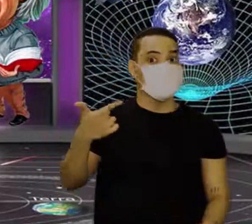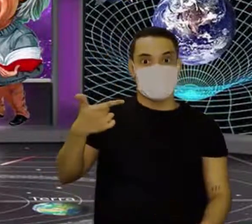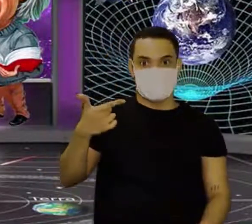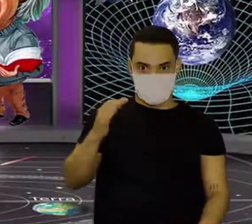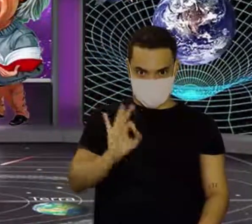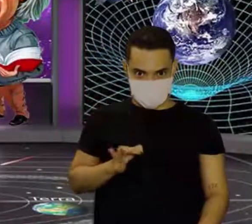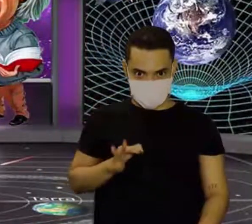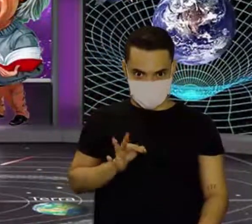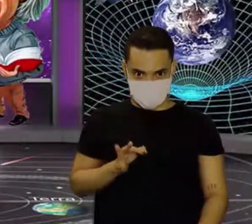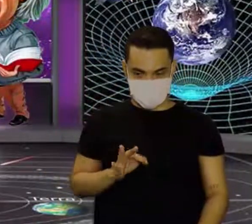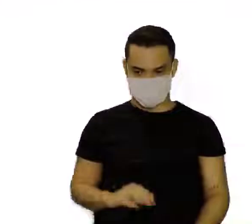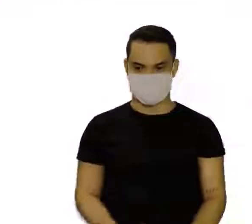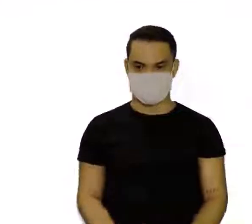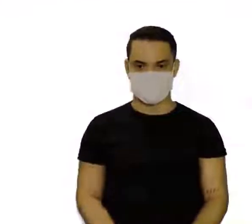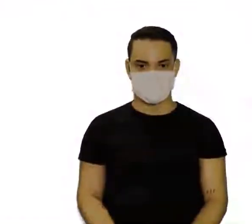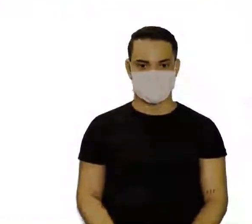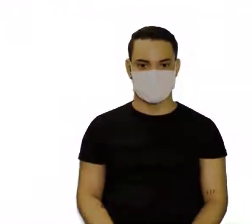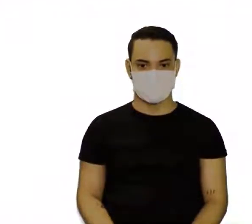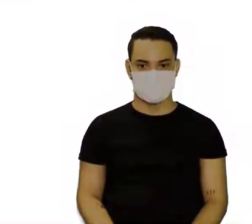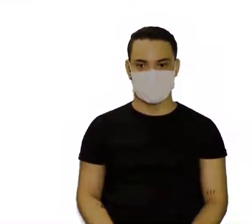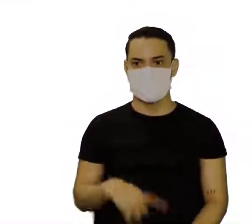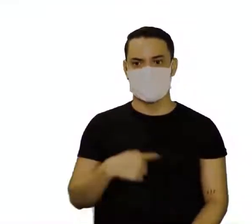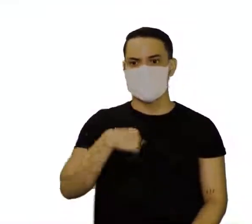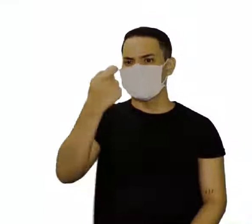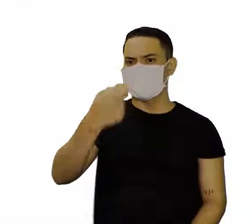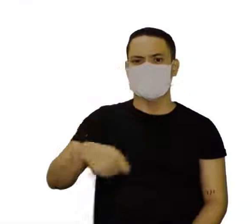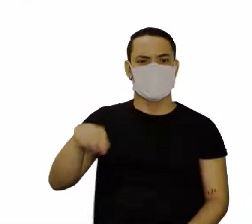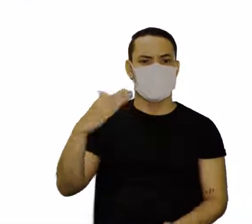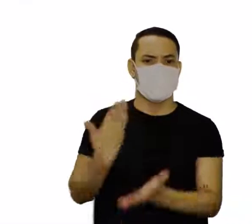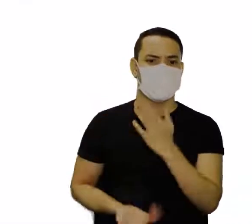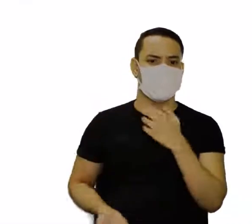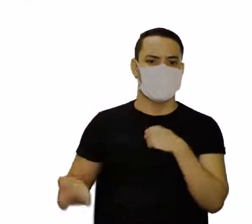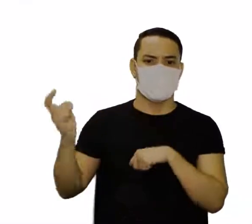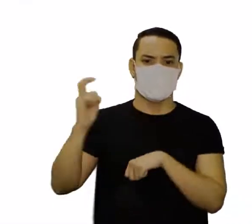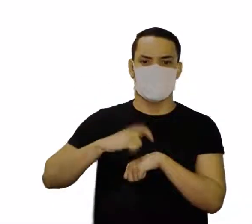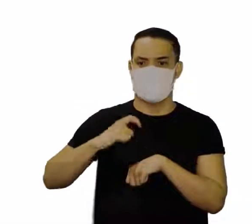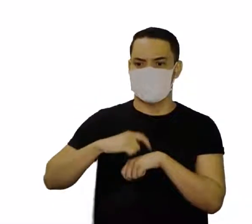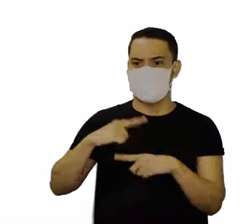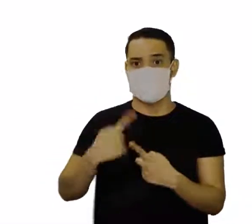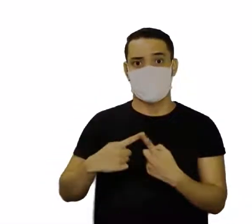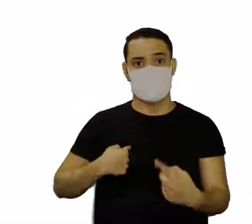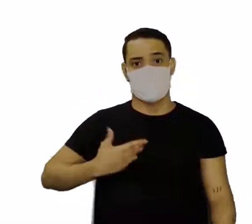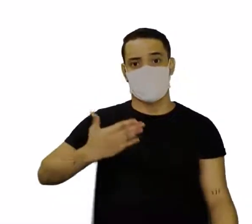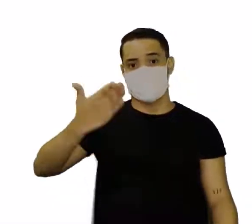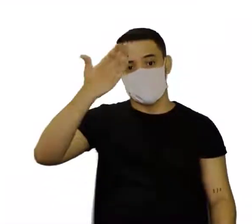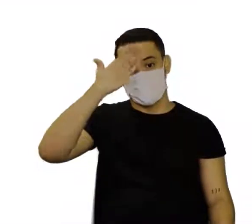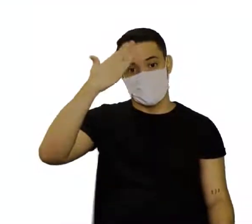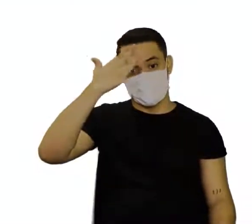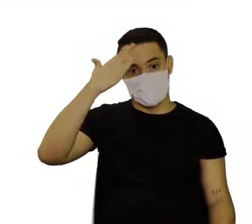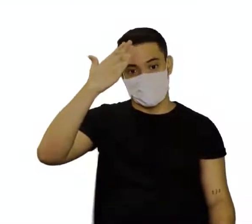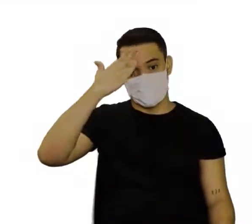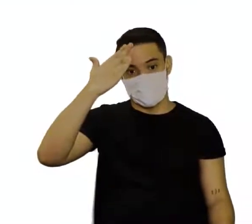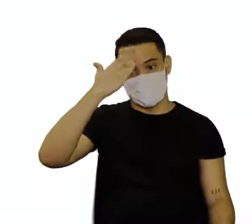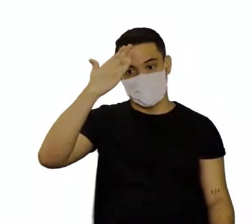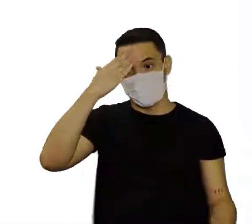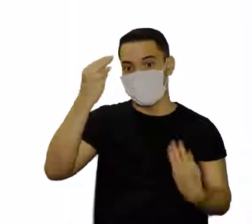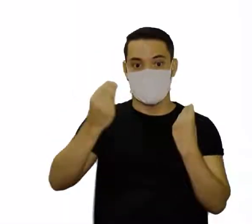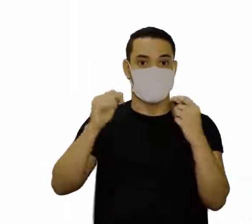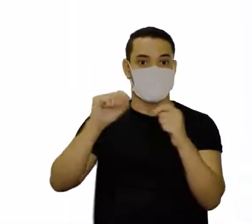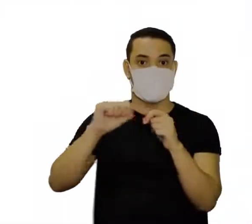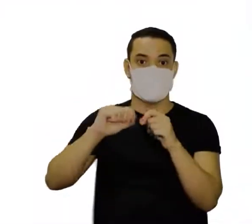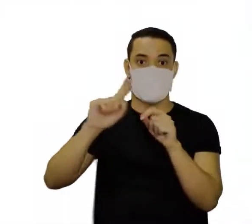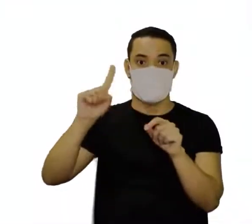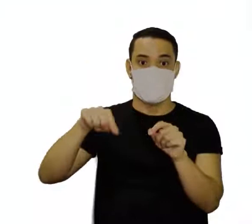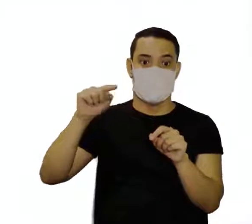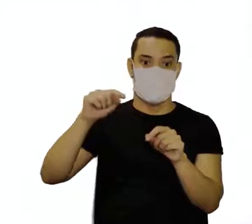né, gente? Então, vamos lá? Então, olha só, nem precisava perder tempo. Eu já sei aí, ó, que isso é